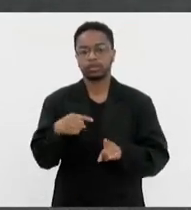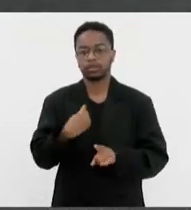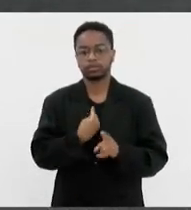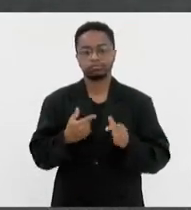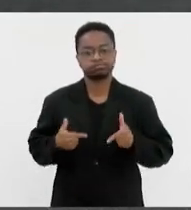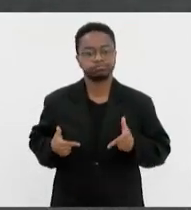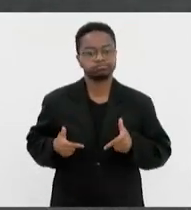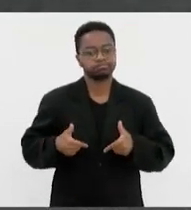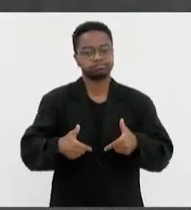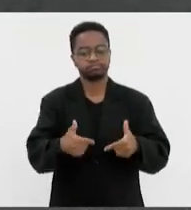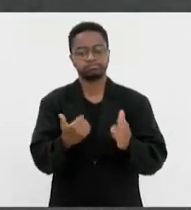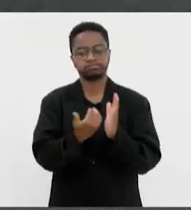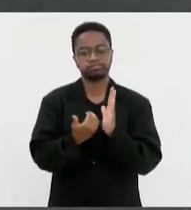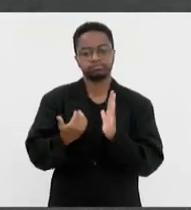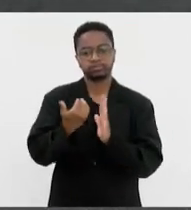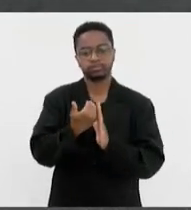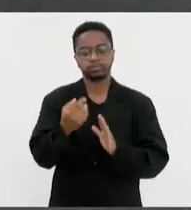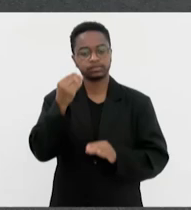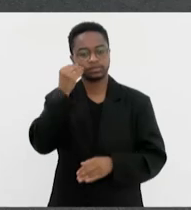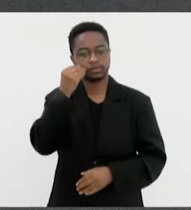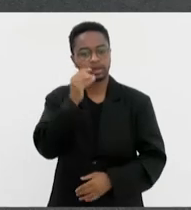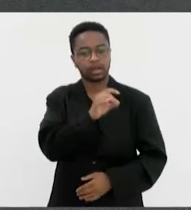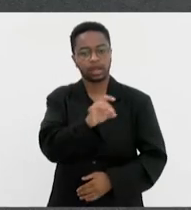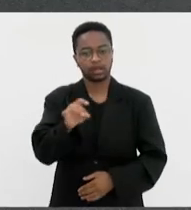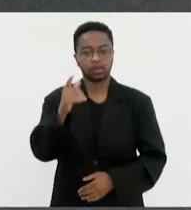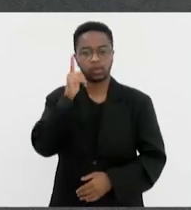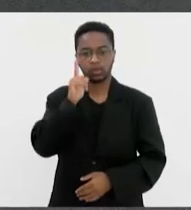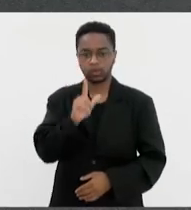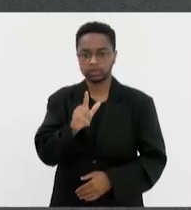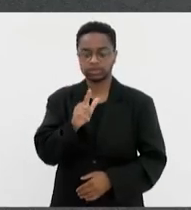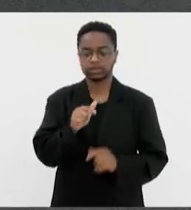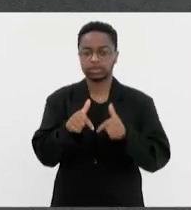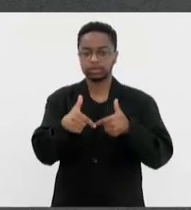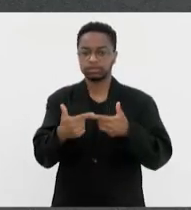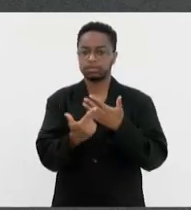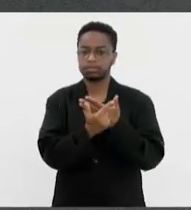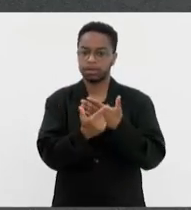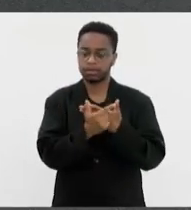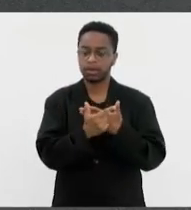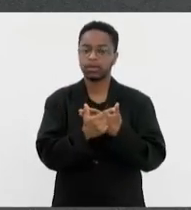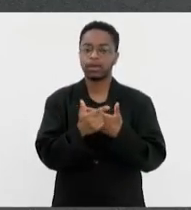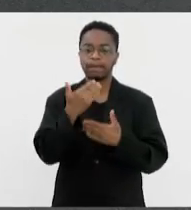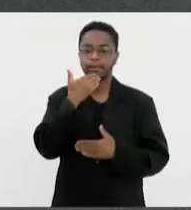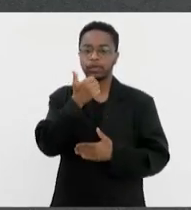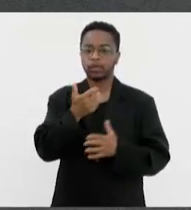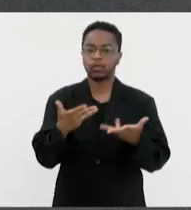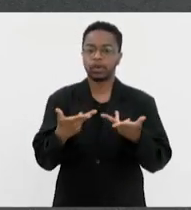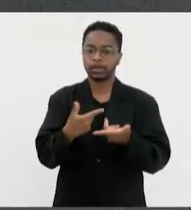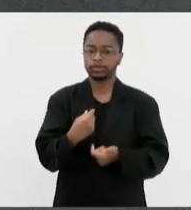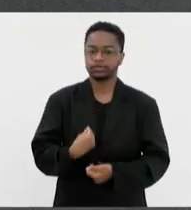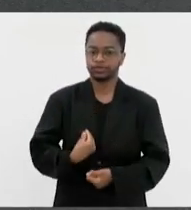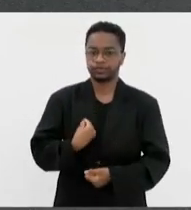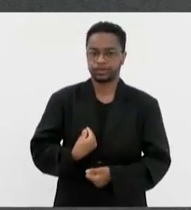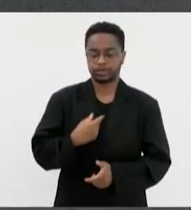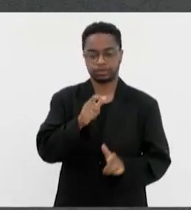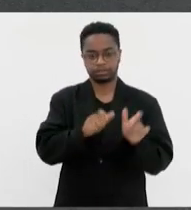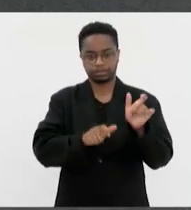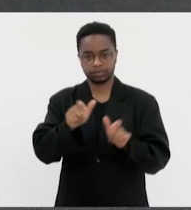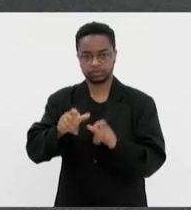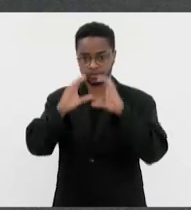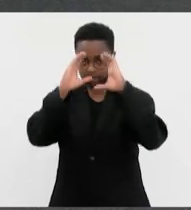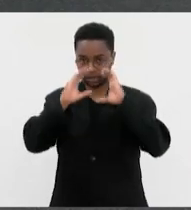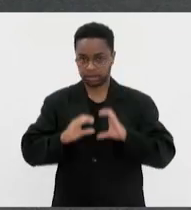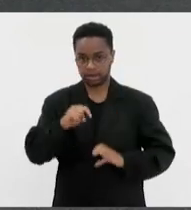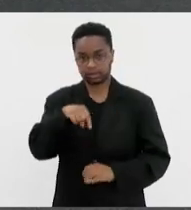força-tarefa para que a gente consiga, cada um, dentro do seu papel, melhorar a qualidade de vida do cidadão fluminense, que passa por um